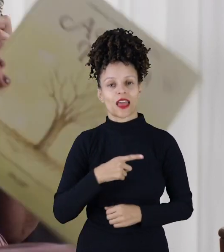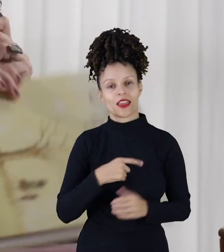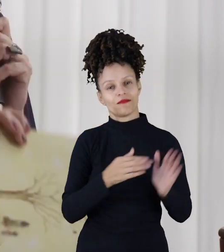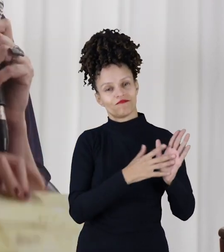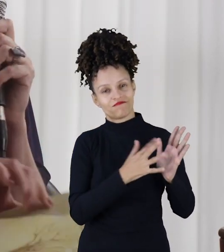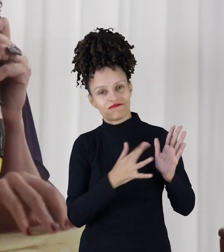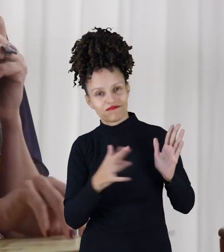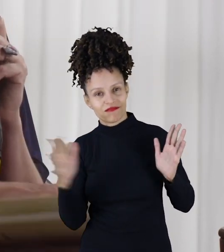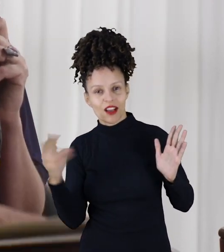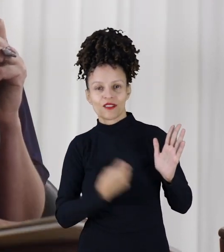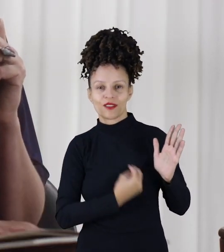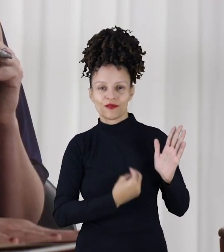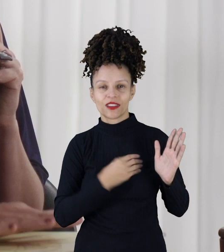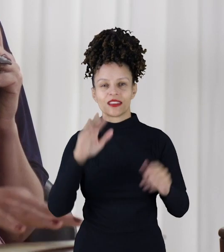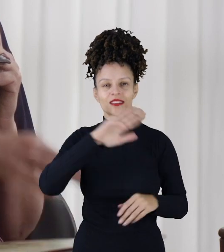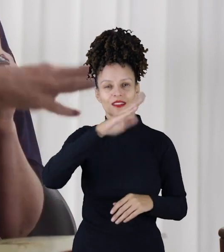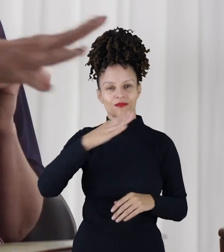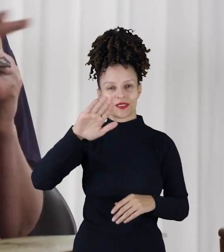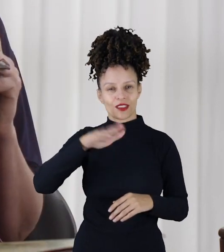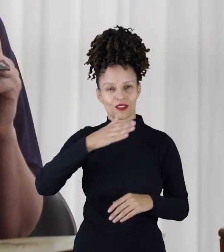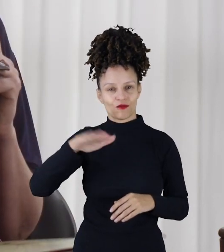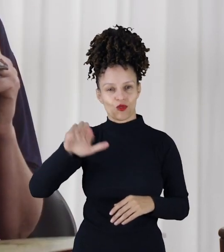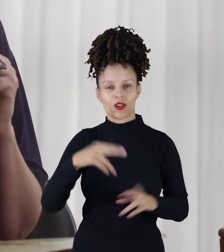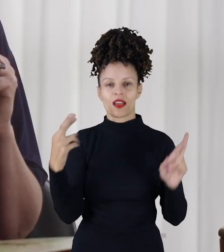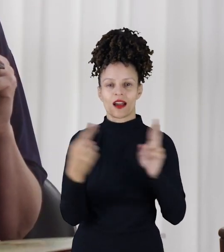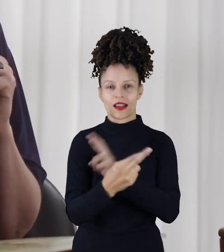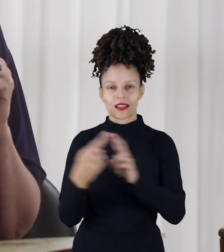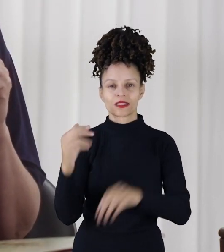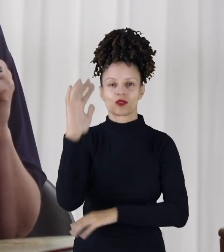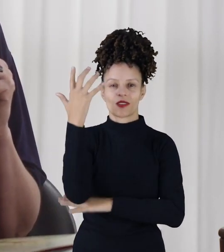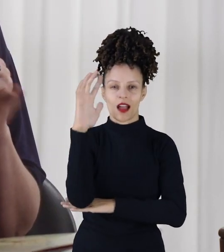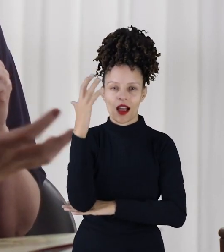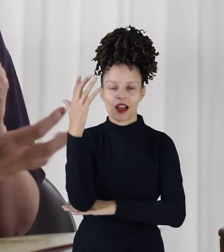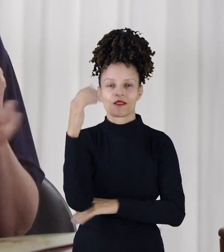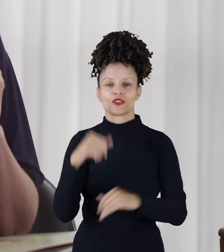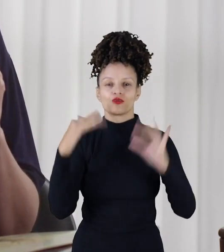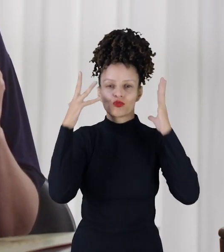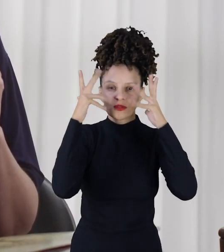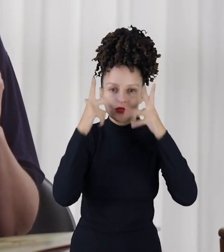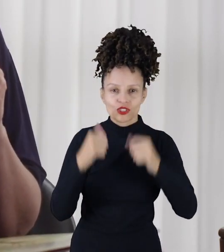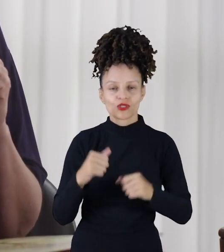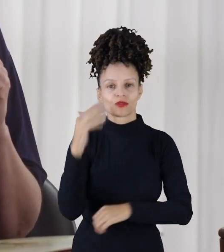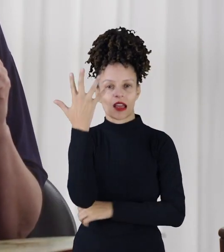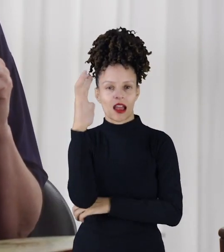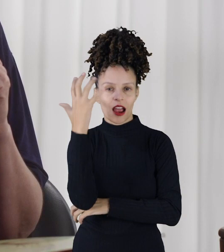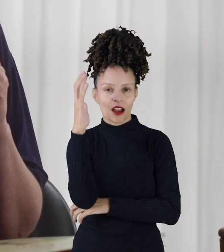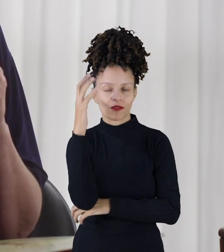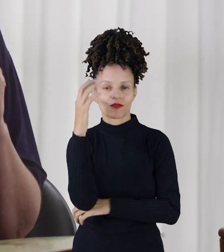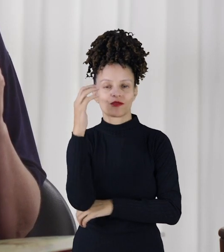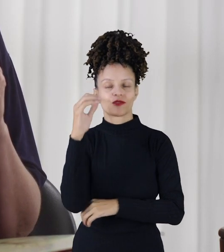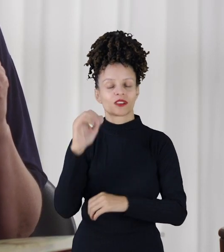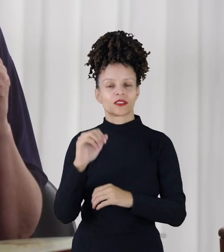o livro acompanha a vida dela, a relação dela com o entorno, a relação das pessoas com a árvore, dos bichinhos